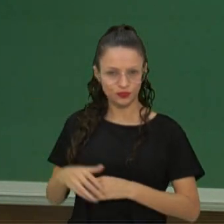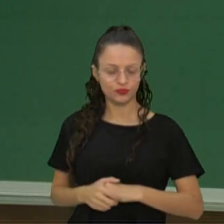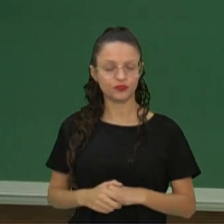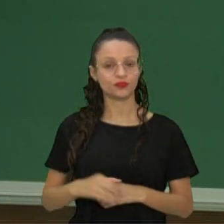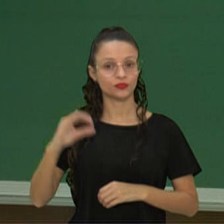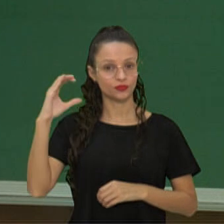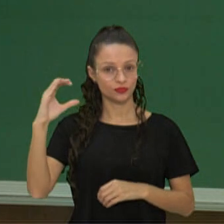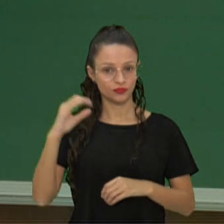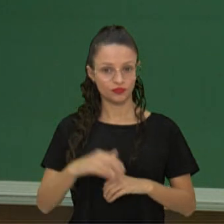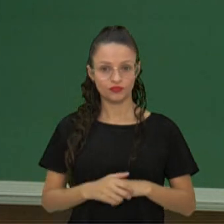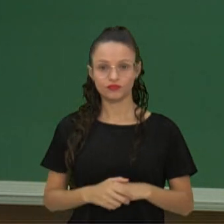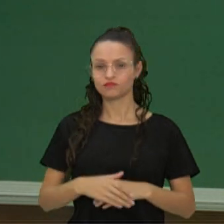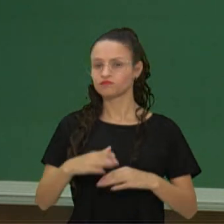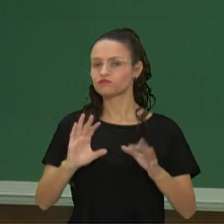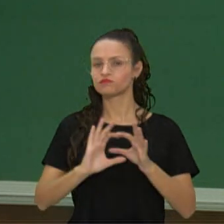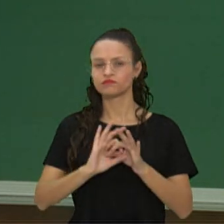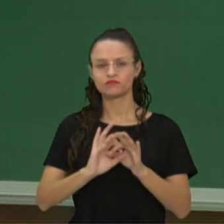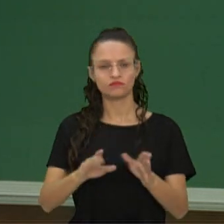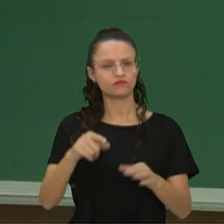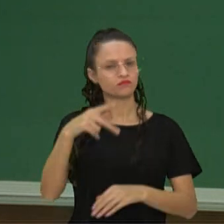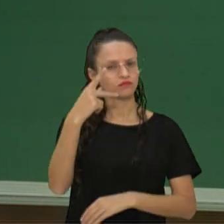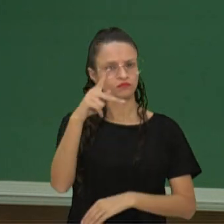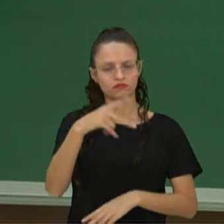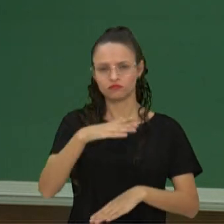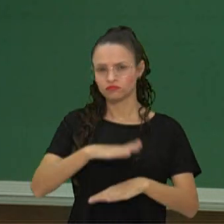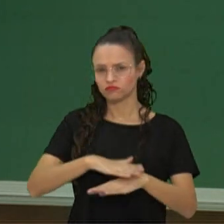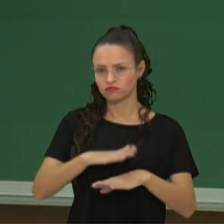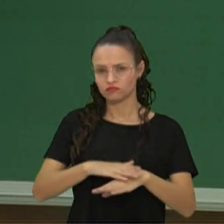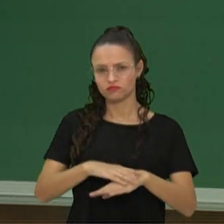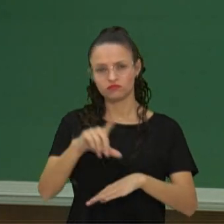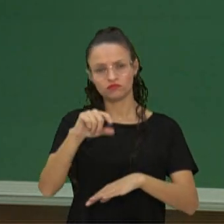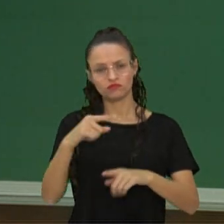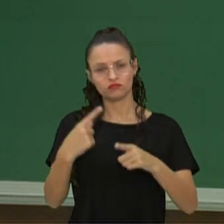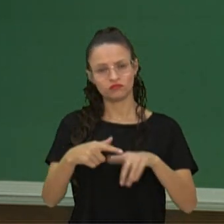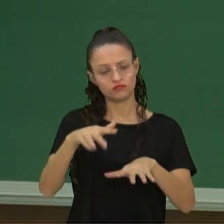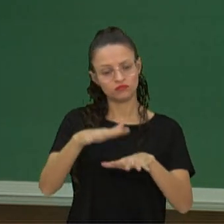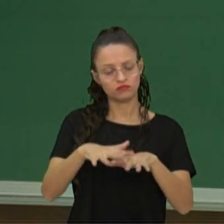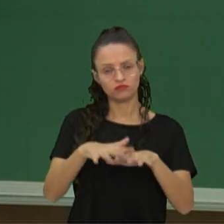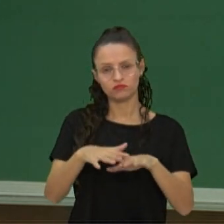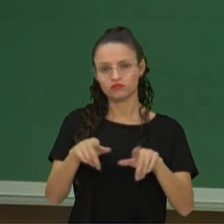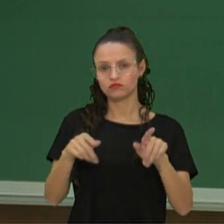Letra C. Faça como preferir, pois em matemática qualquer caminho conduz para a resposta correta.